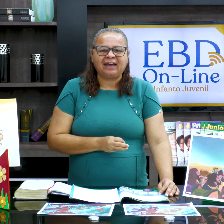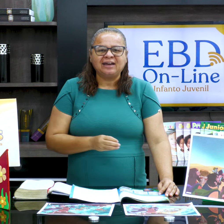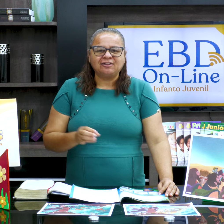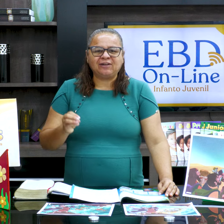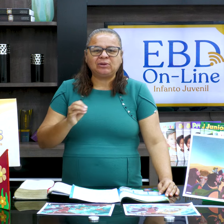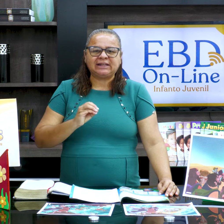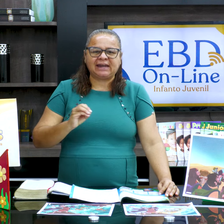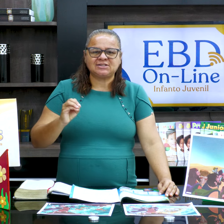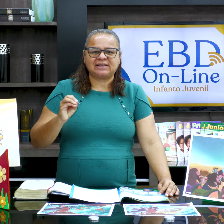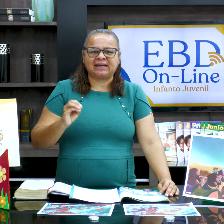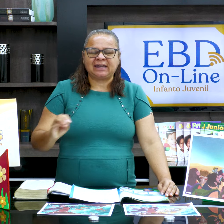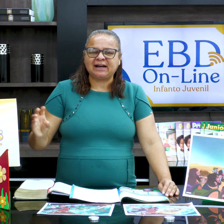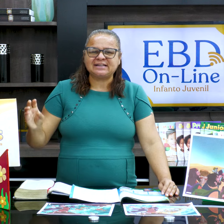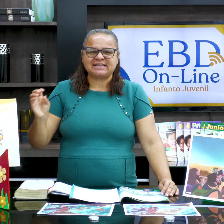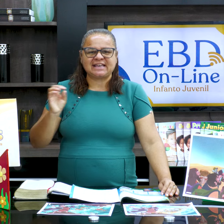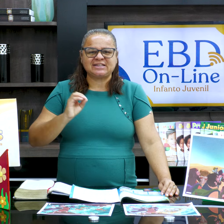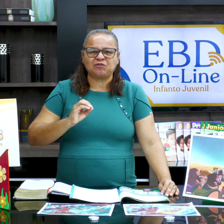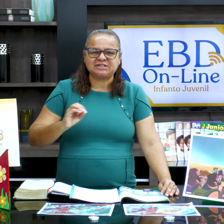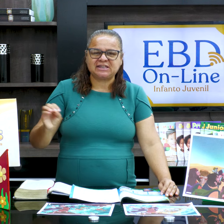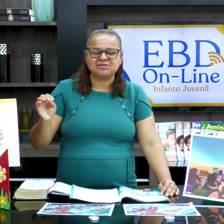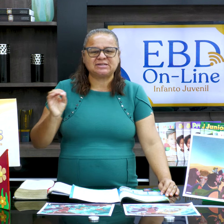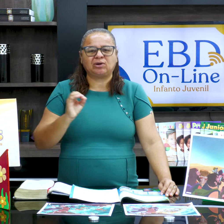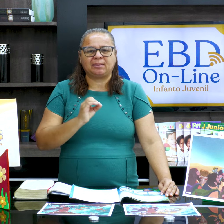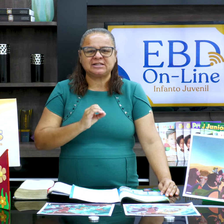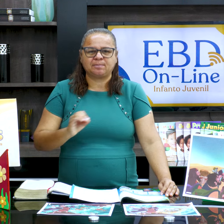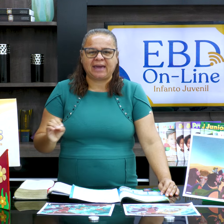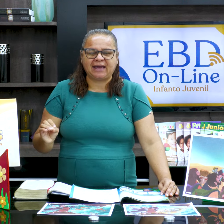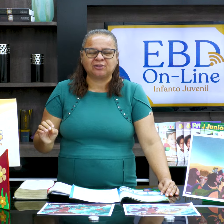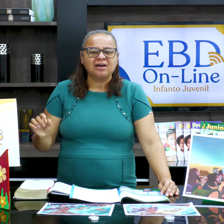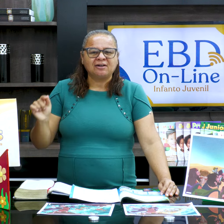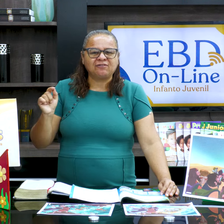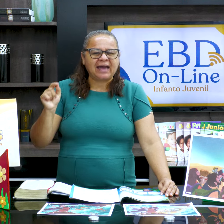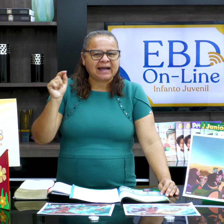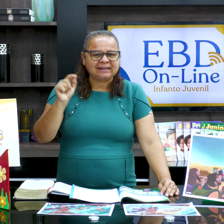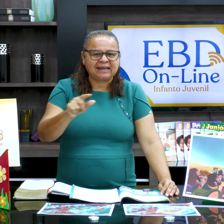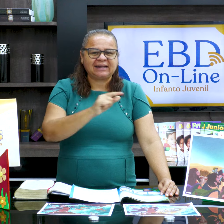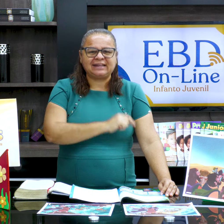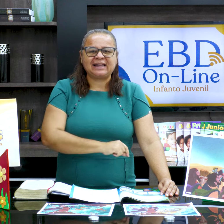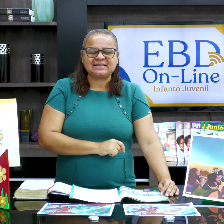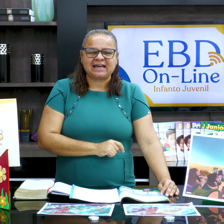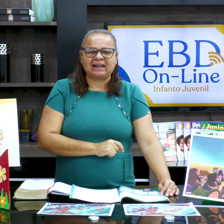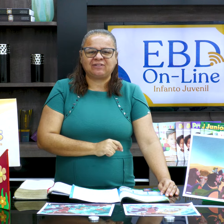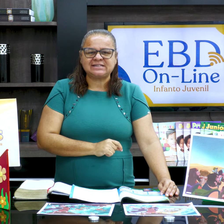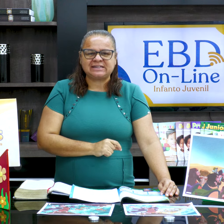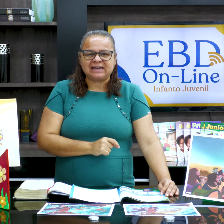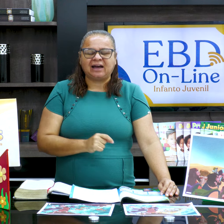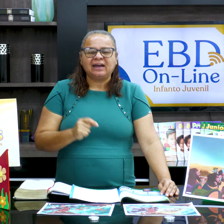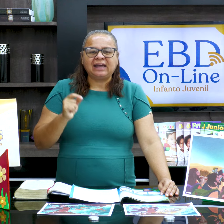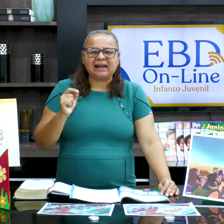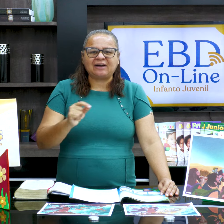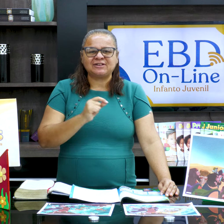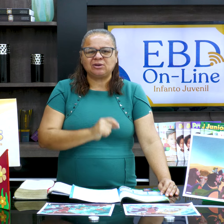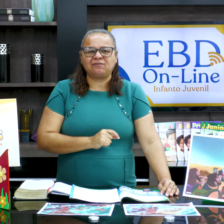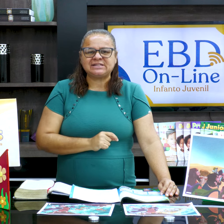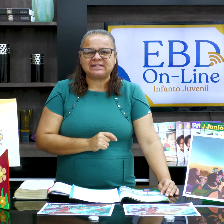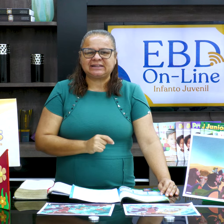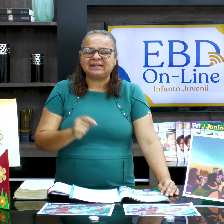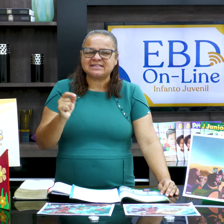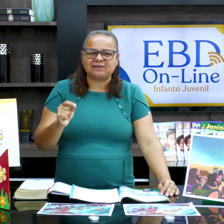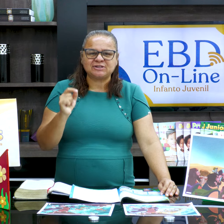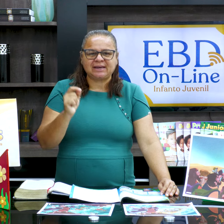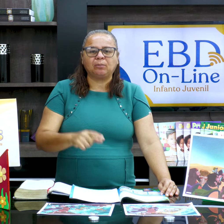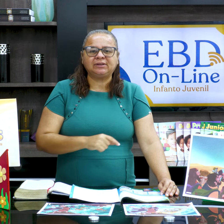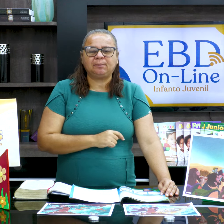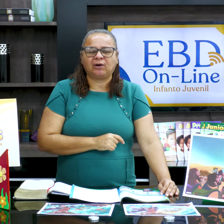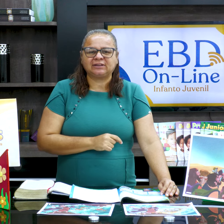visita né vê o endereço da criança se é seu vizinho se mora mais perto vê a cadeira dele que está ali vazia ir lá fazer uma visita